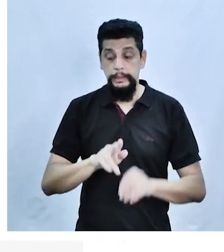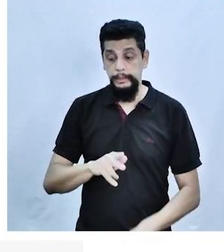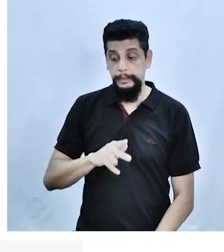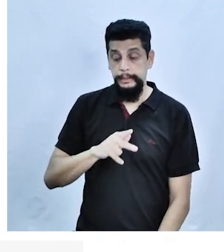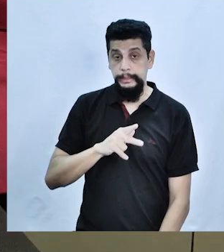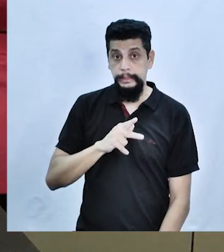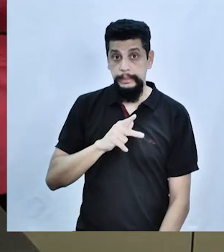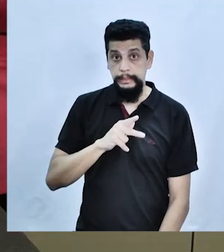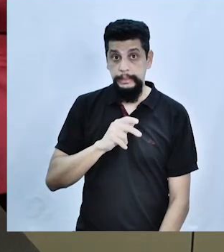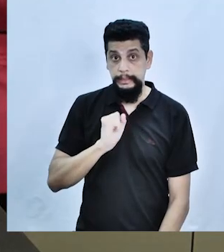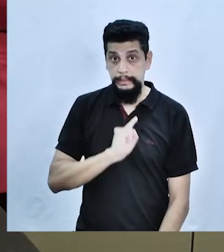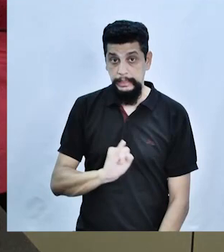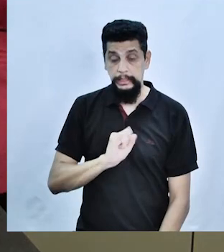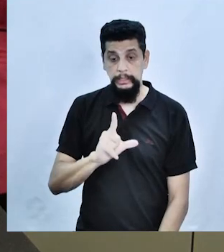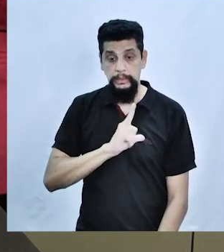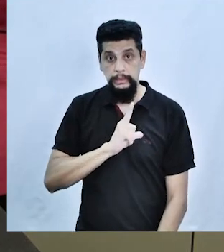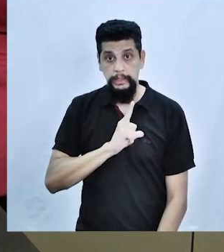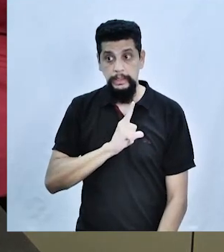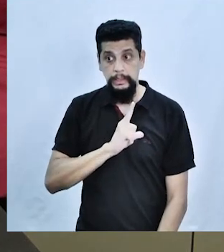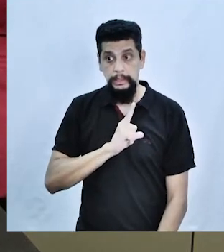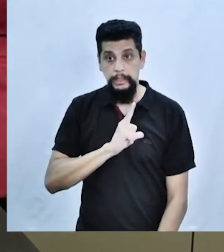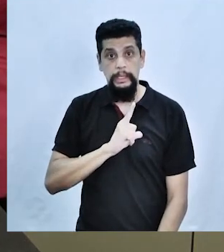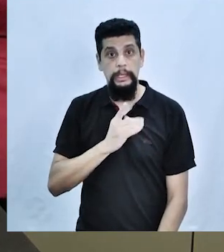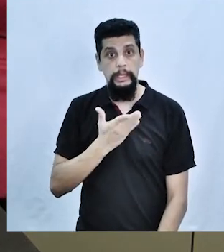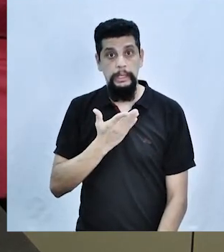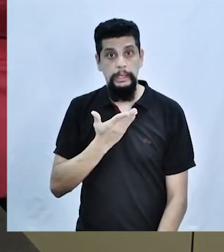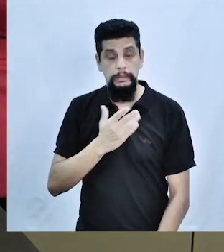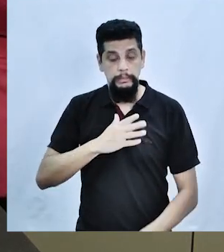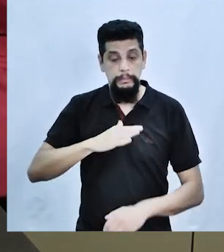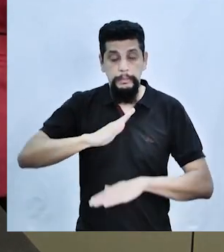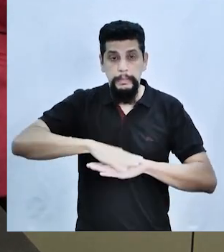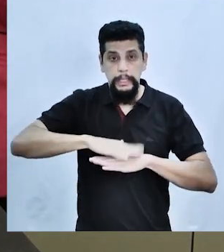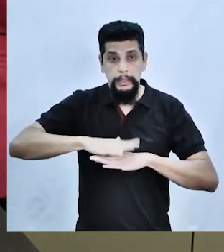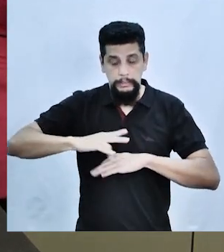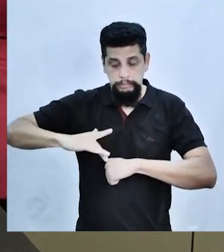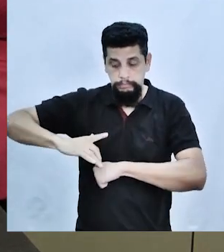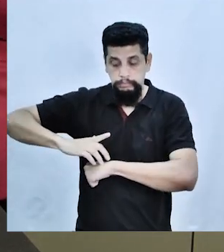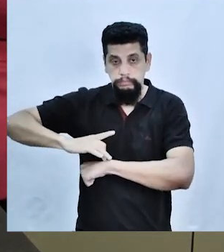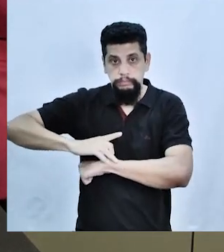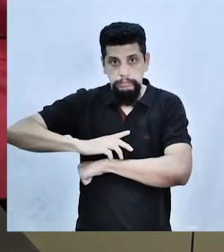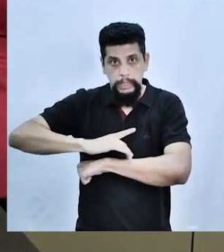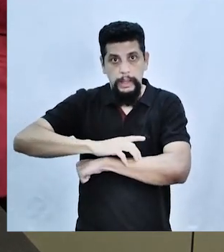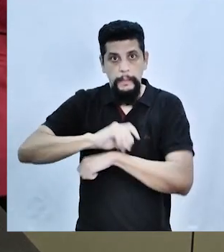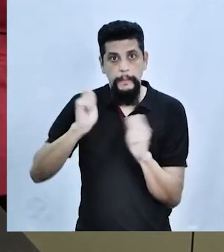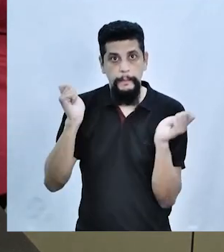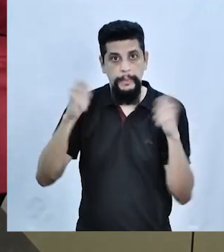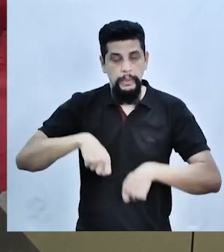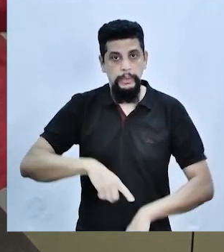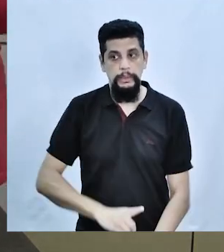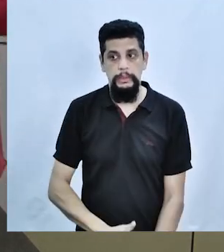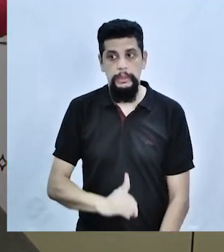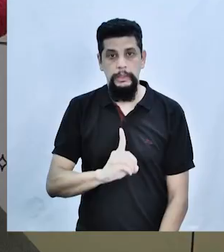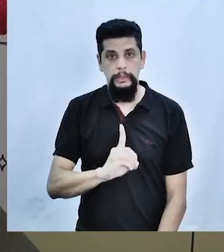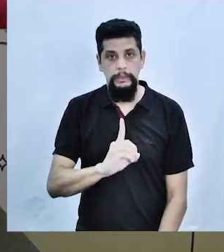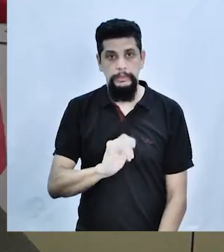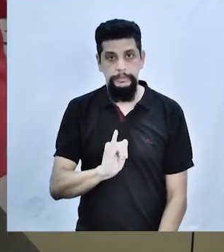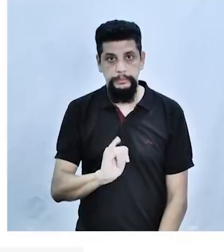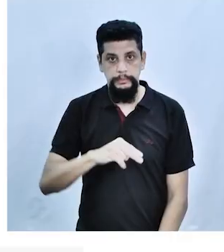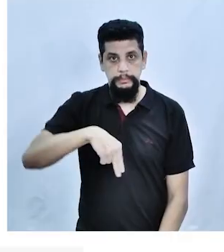Mas, professora, se ele tiver amigos, então não está sozinho. Aí a gente pode dizer